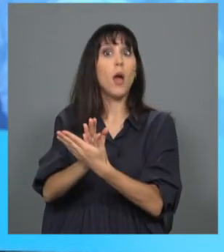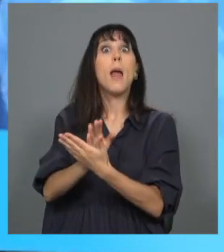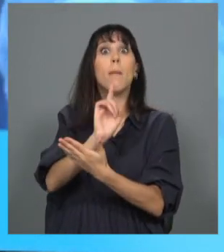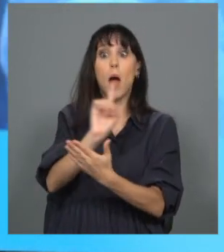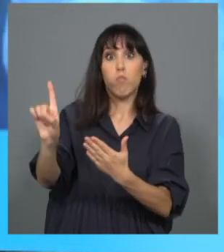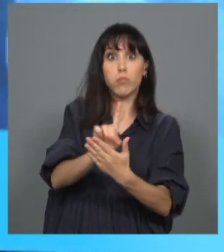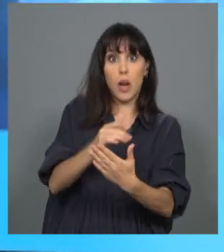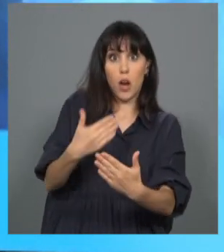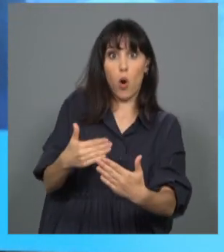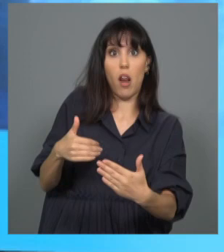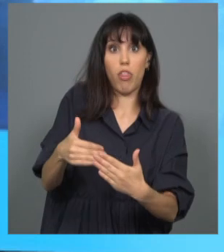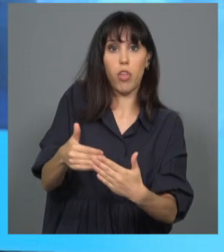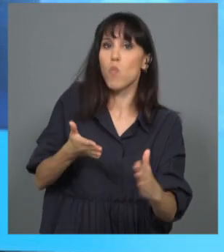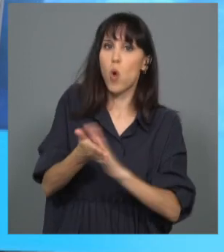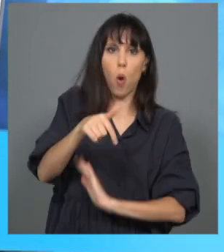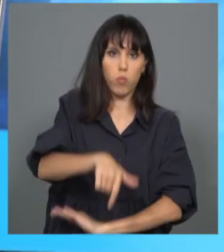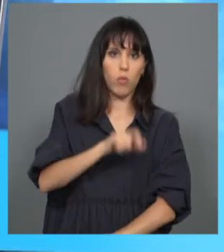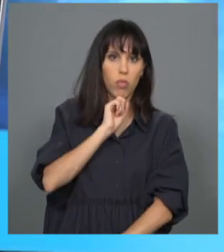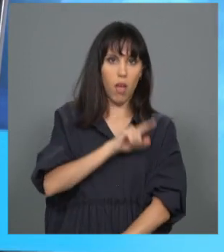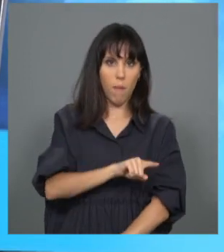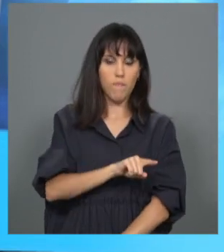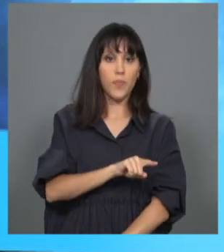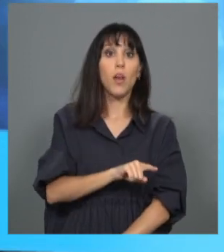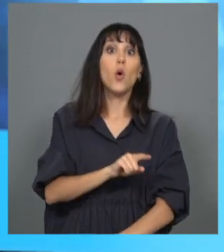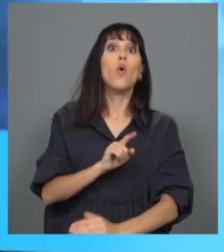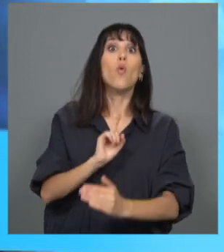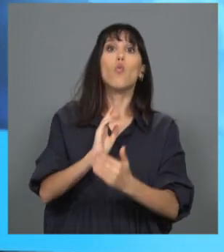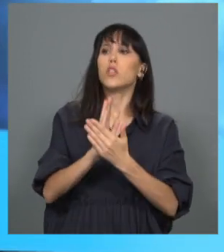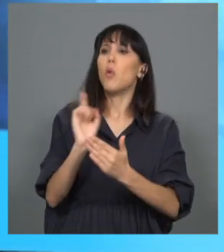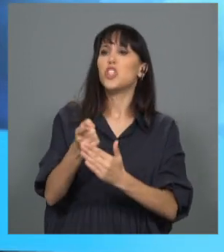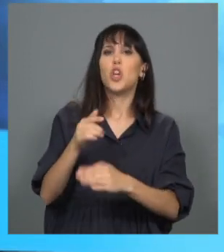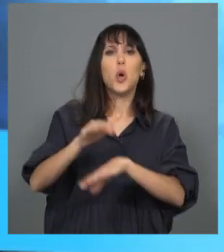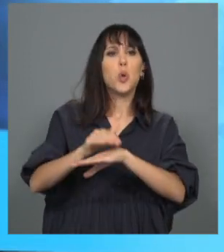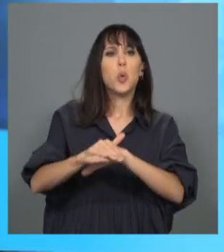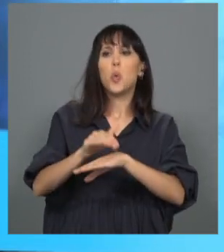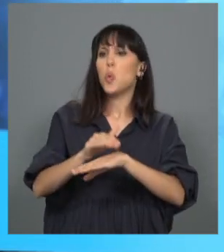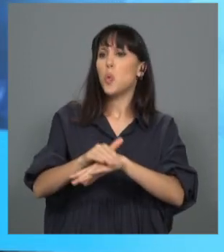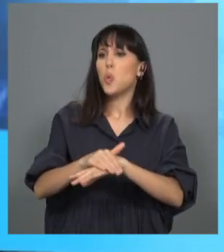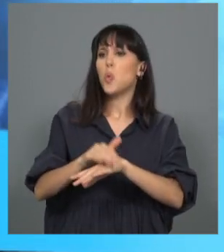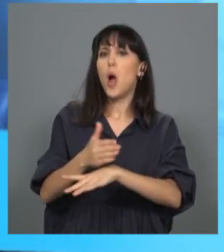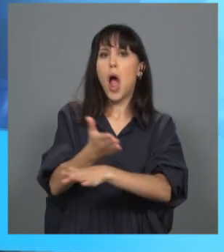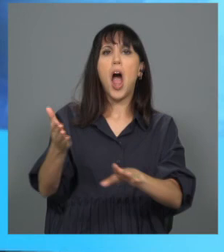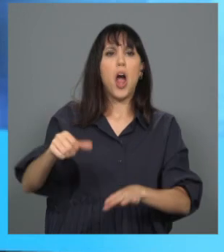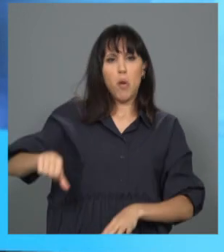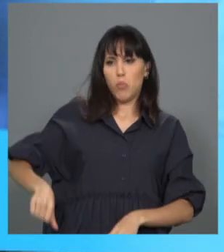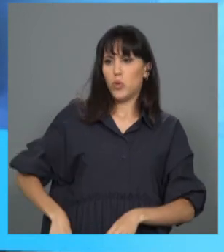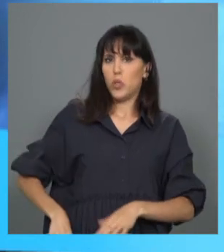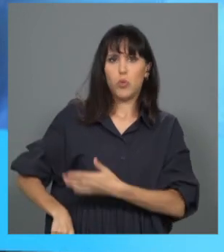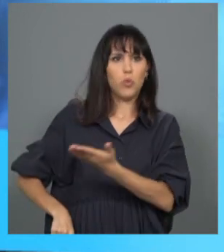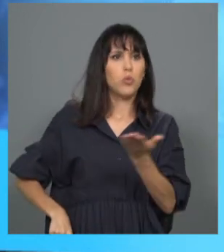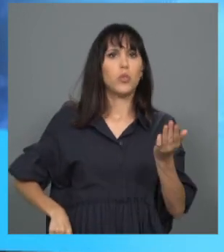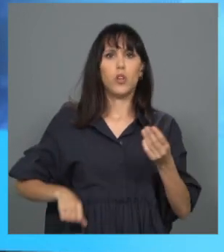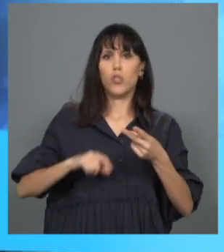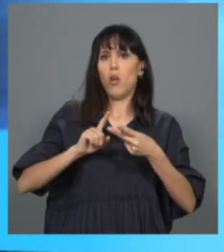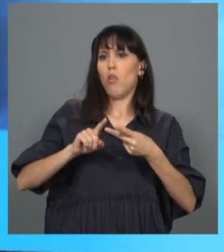últimos poderão ser os primeiros, os últimos, isto é, estes pecadores, as prostitutas,